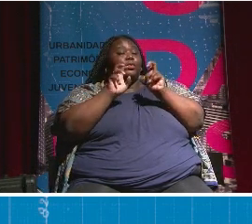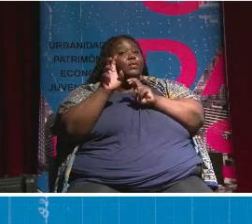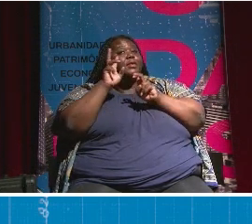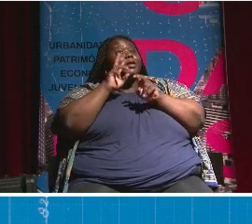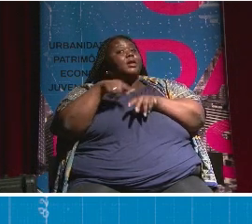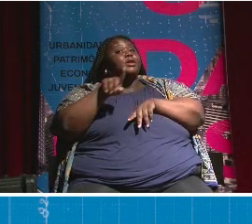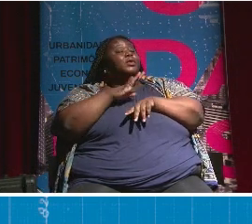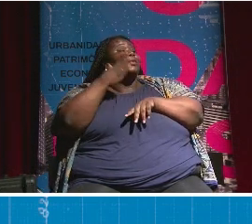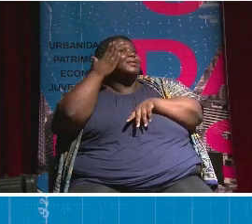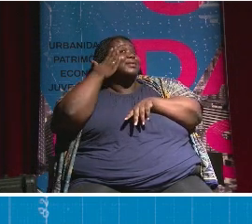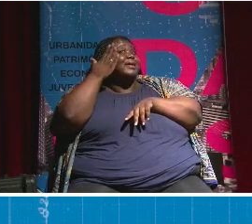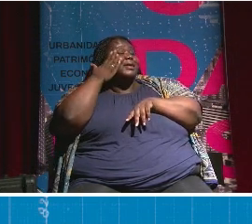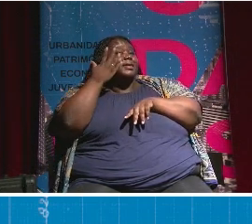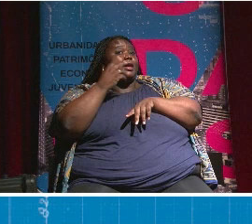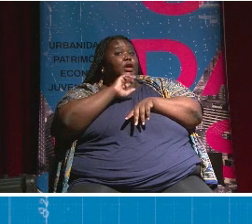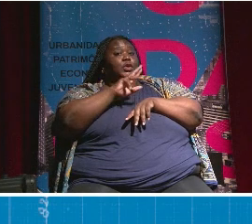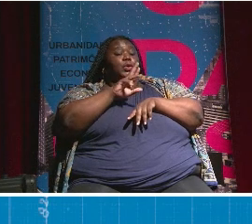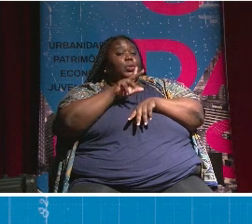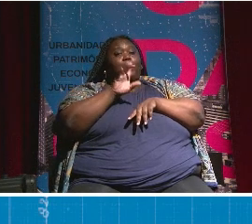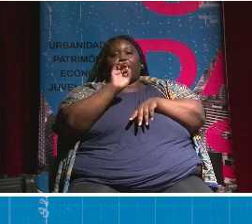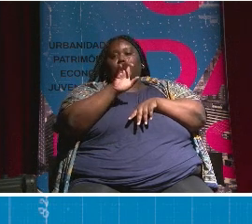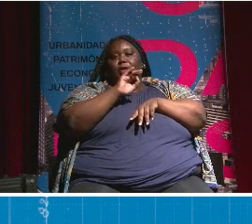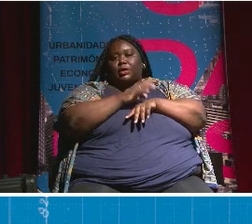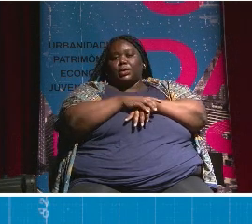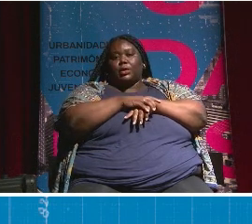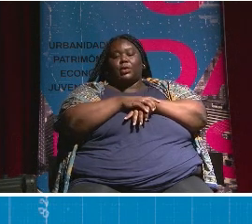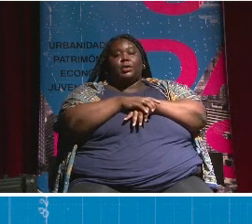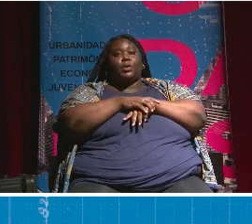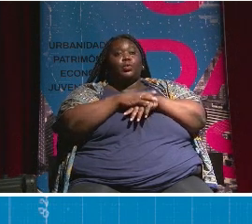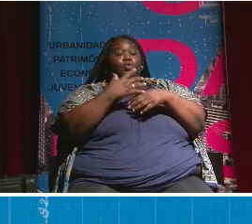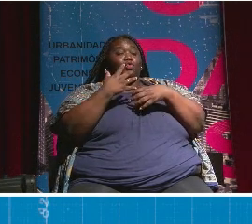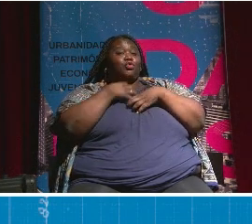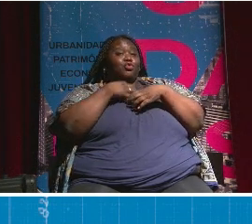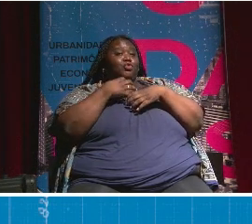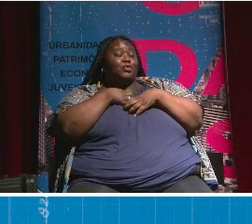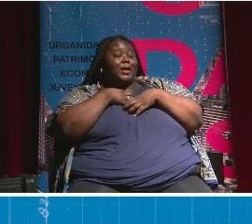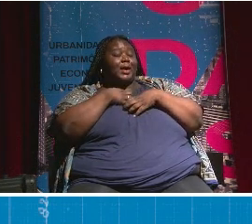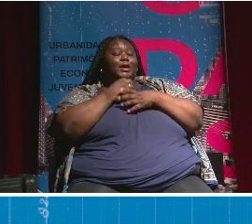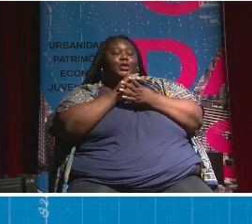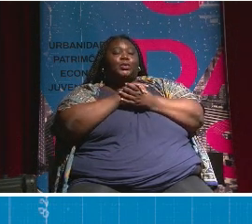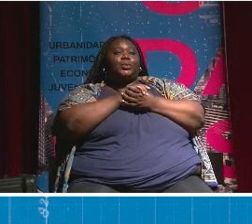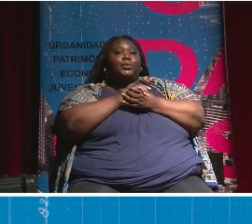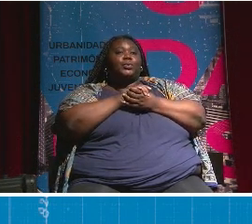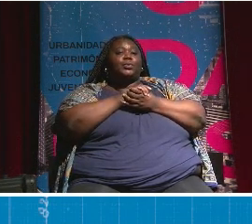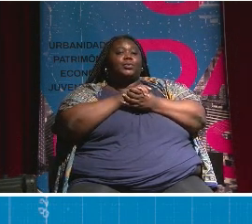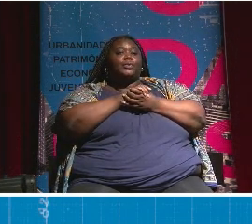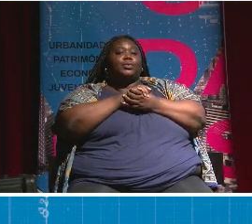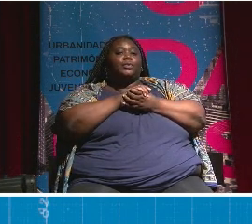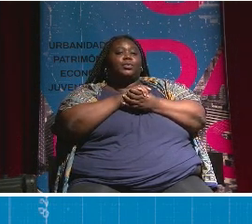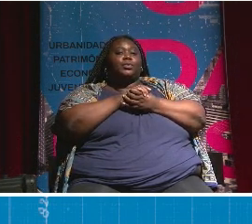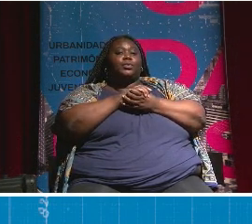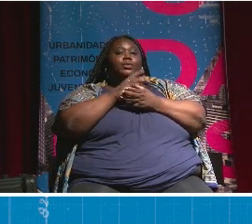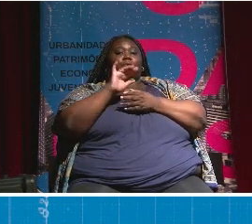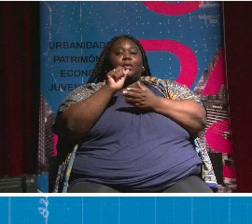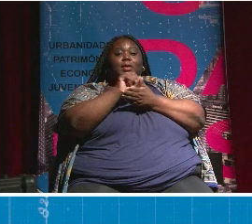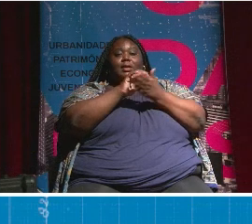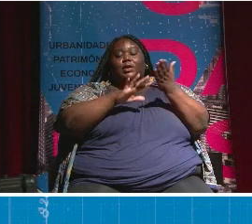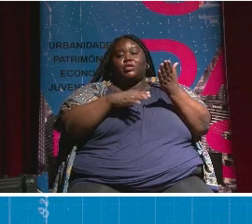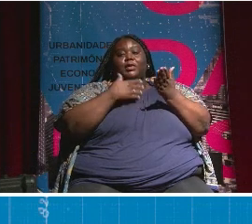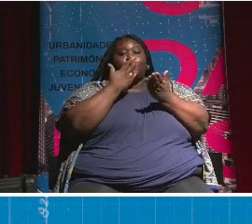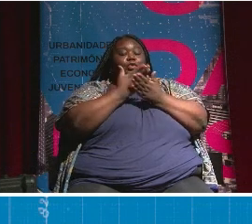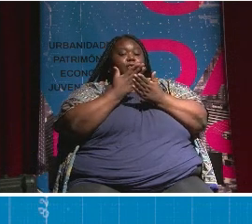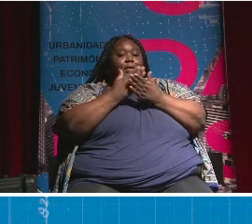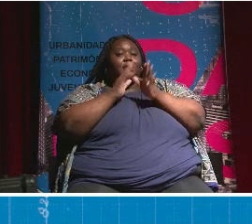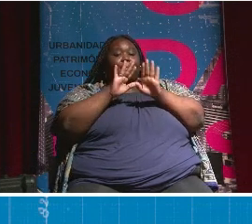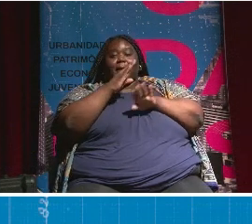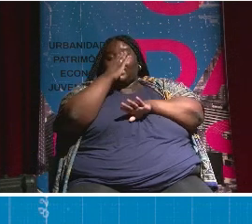poder entender não só a moda no sentido não da atividade produtiva,